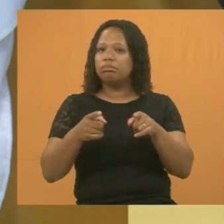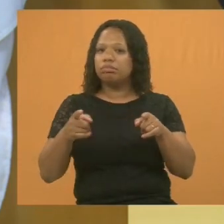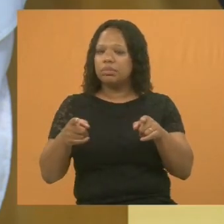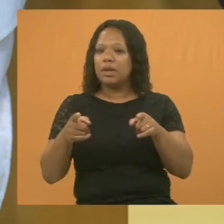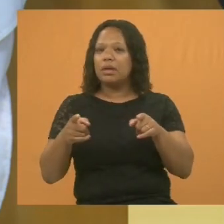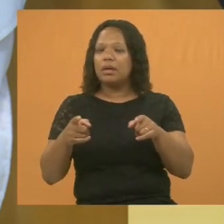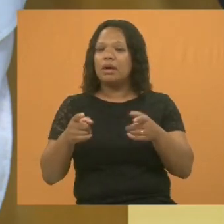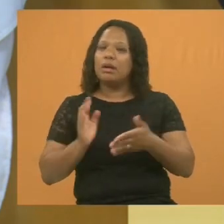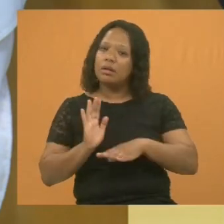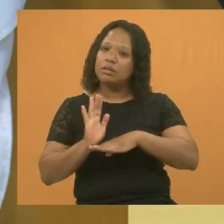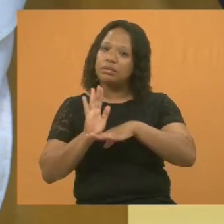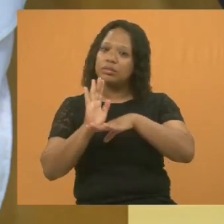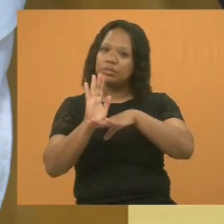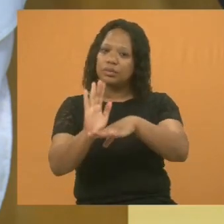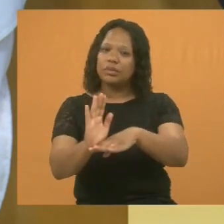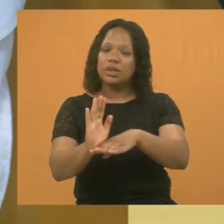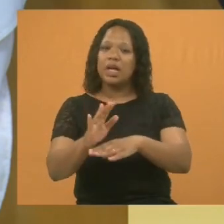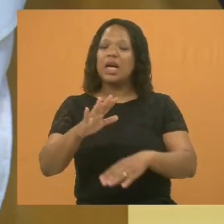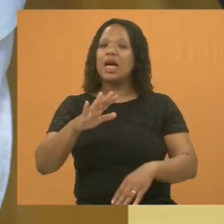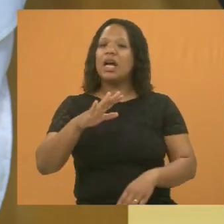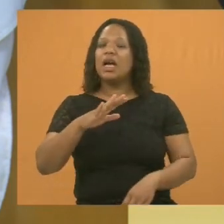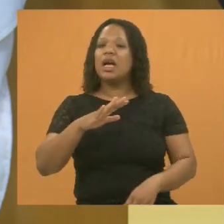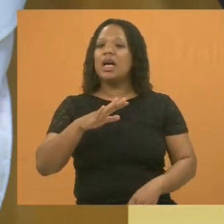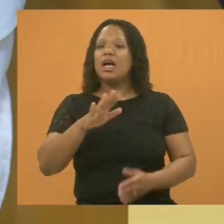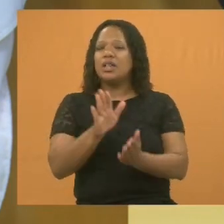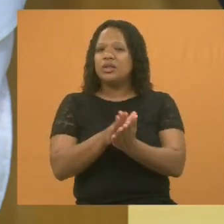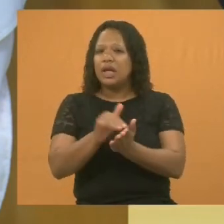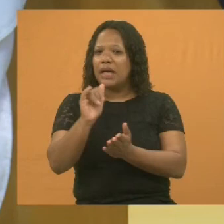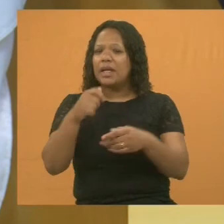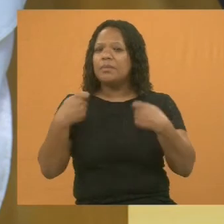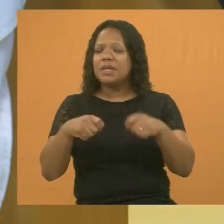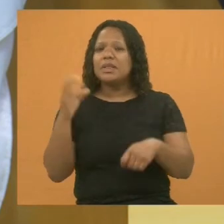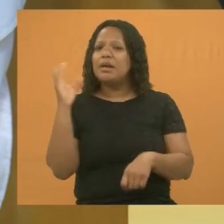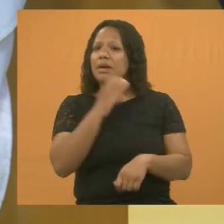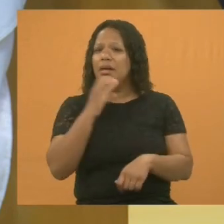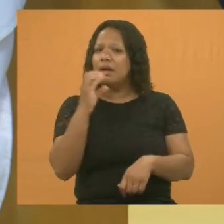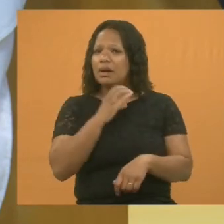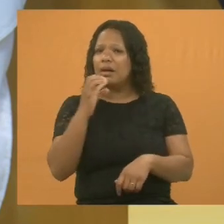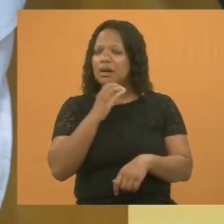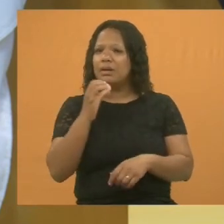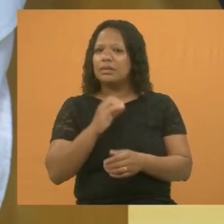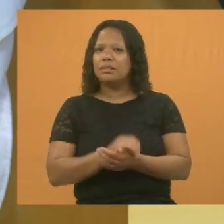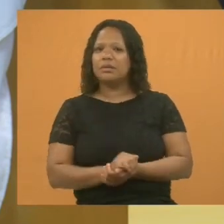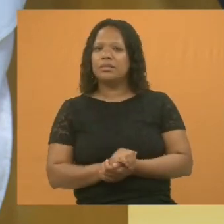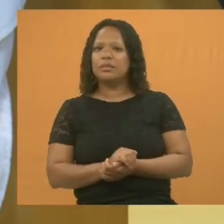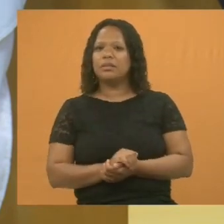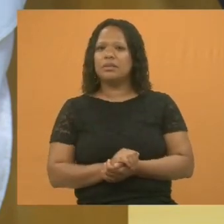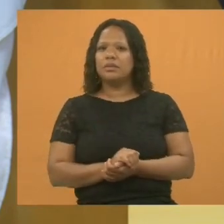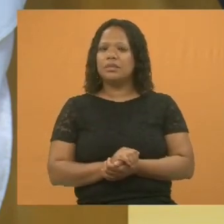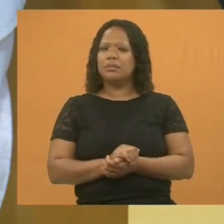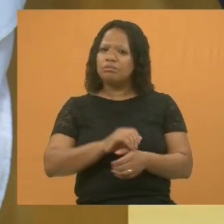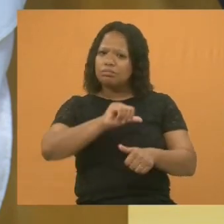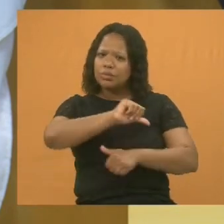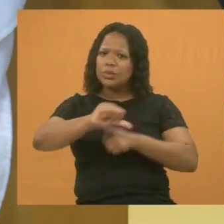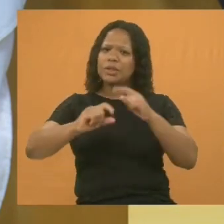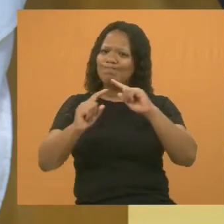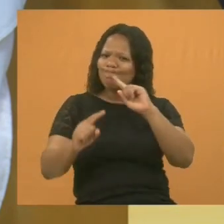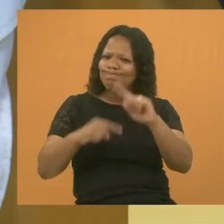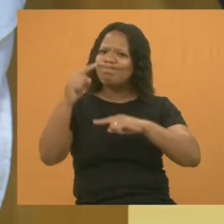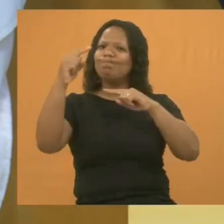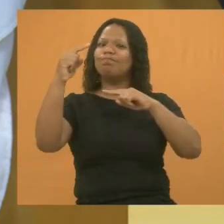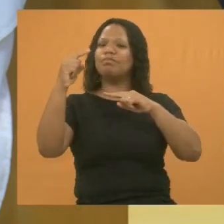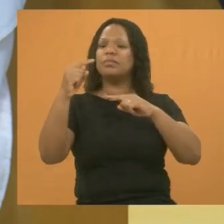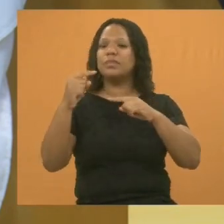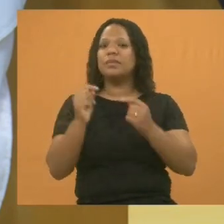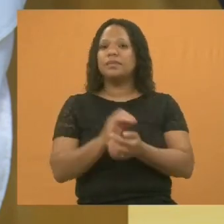uma solução. Jacareí precisa, com urgência, superar essa situação. E, nesse